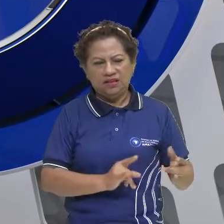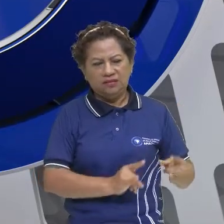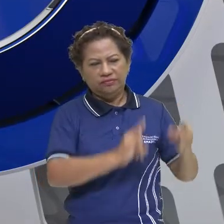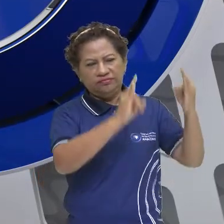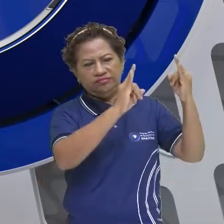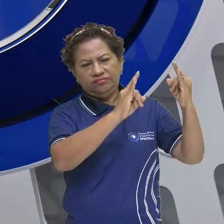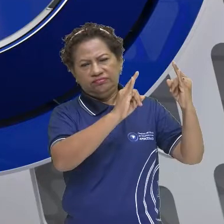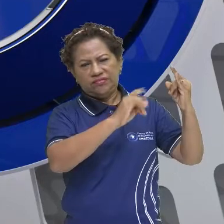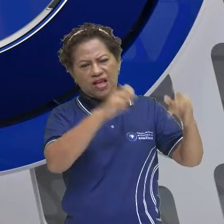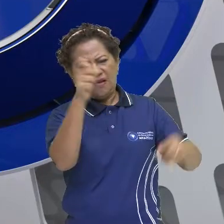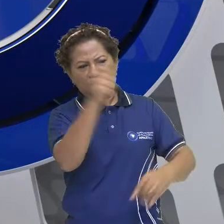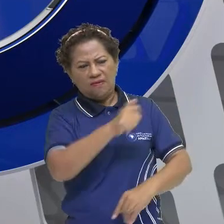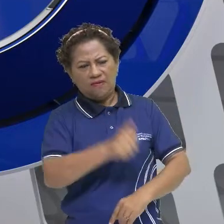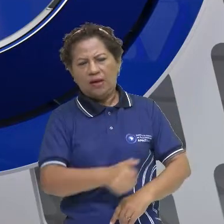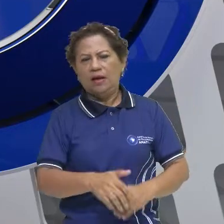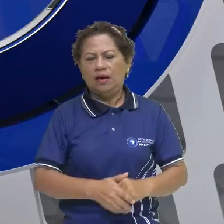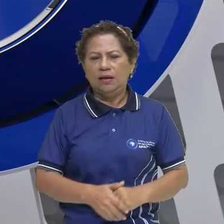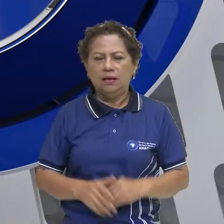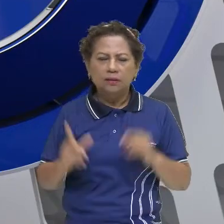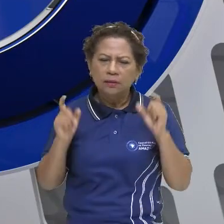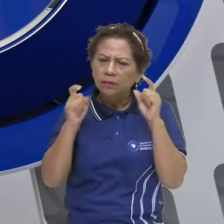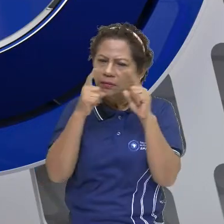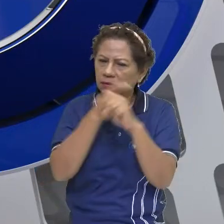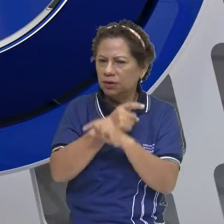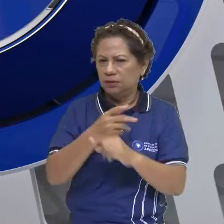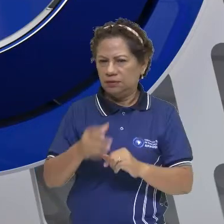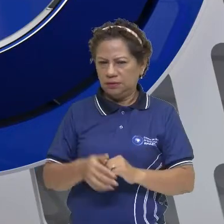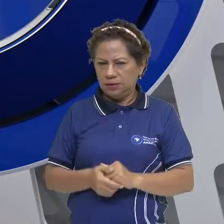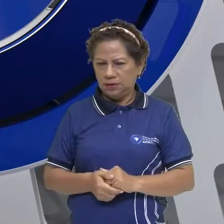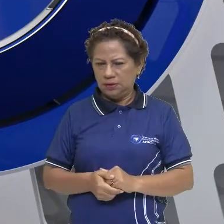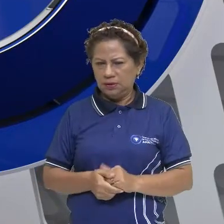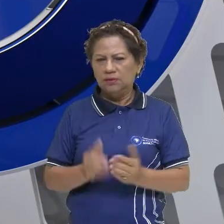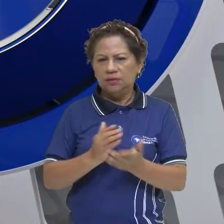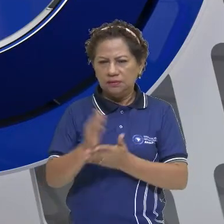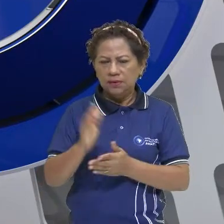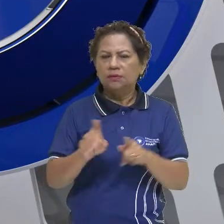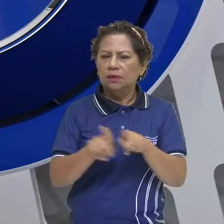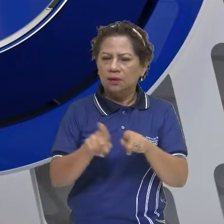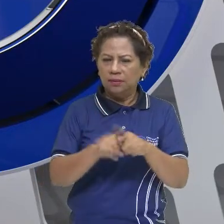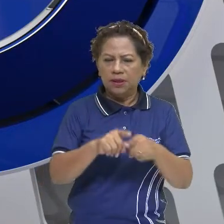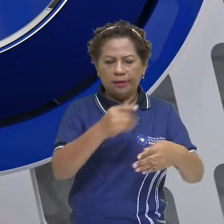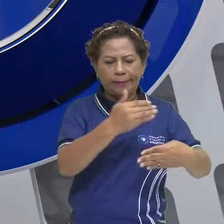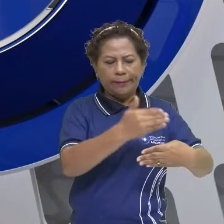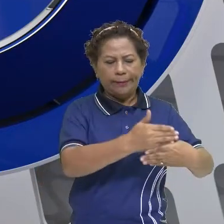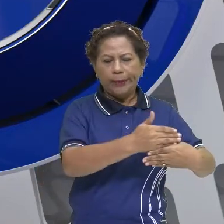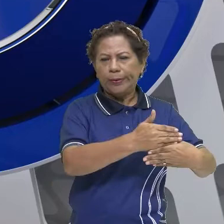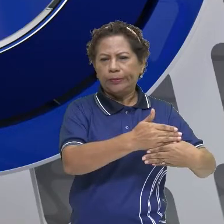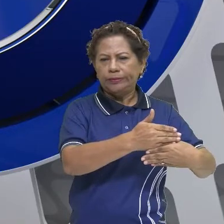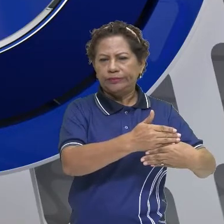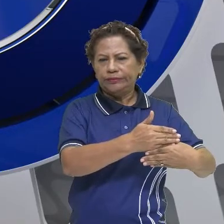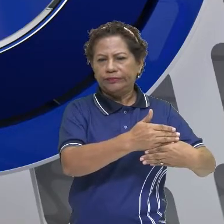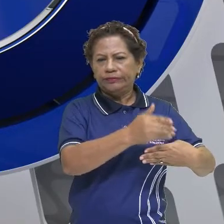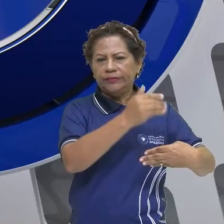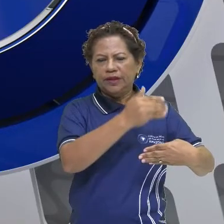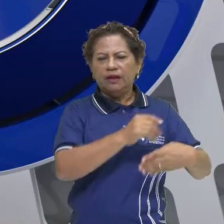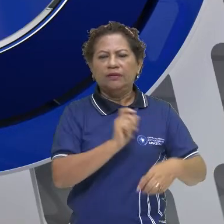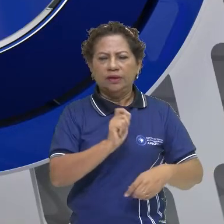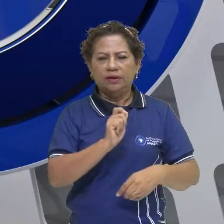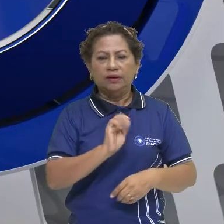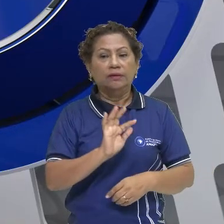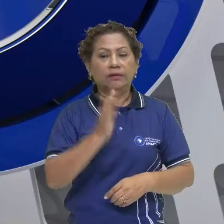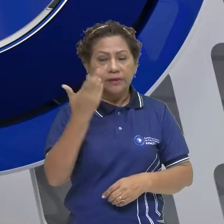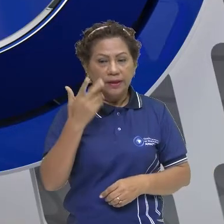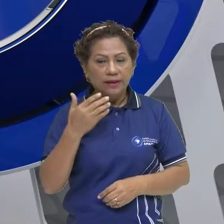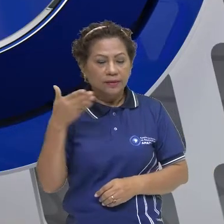pintar, reformar a casa com maior cuidado, pintou o muro, está bem bonitinho, aí ele vai dormir. Aí no outro dia o muro acorda todo pichado.